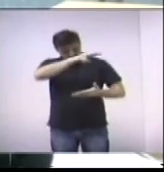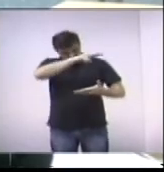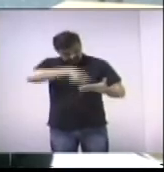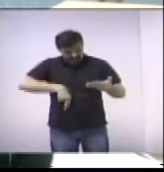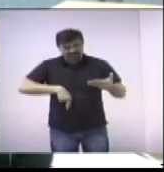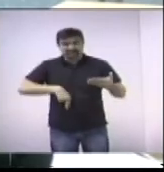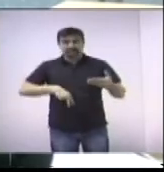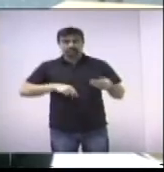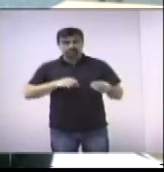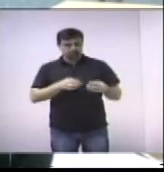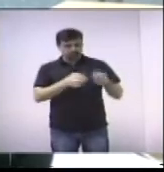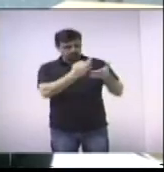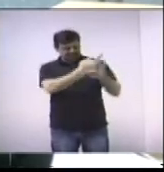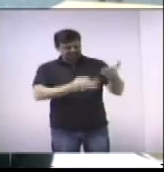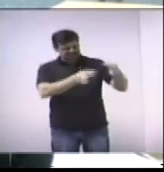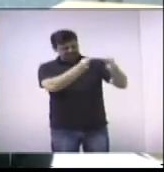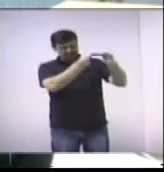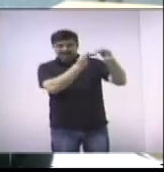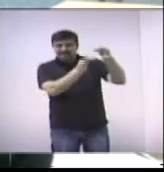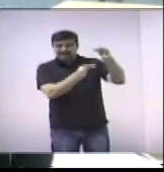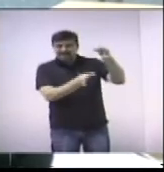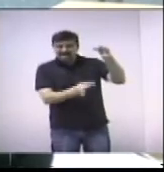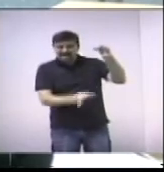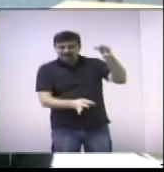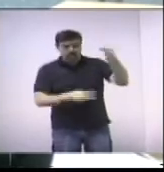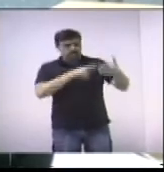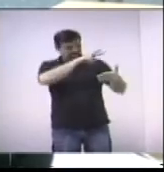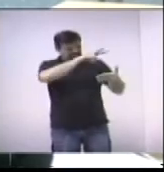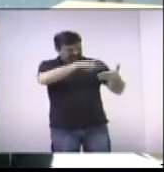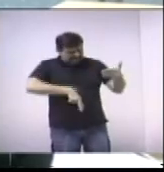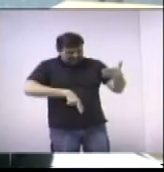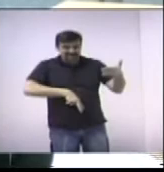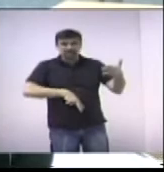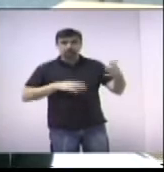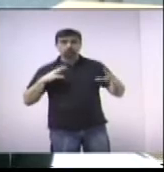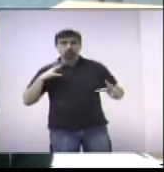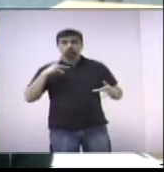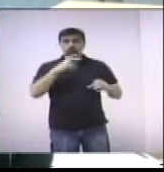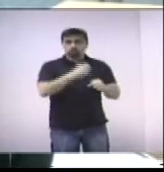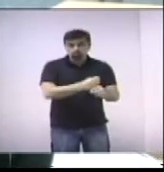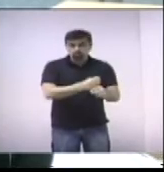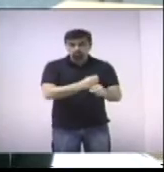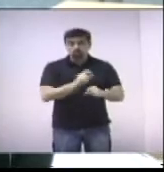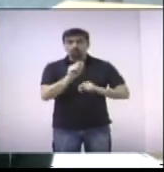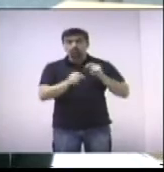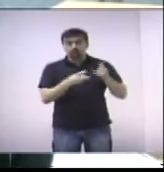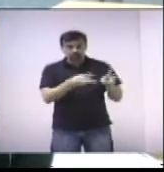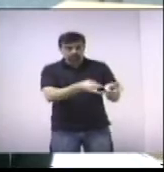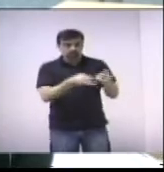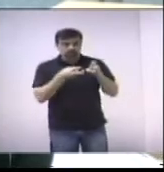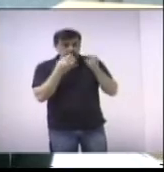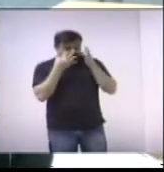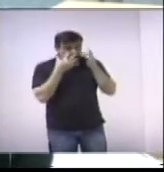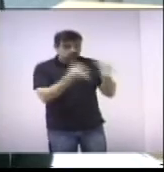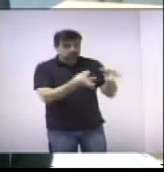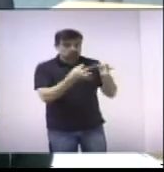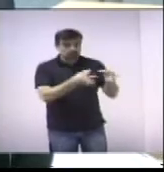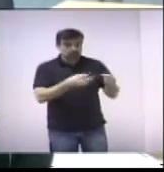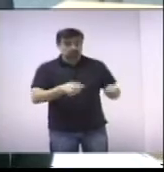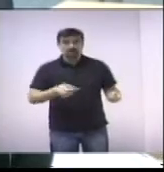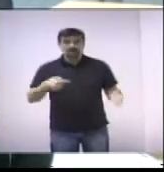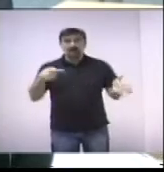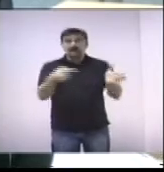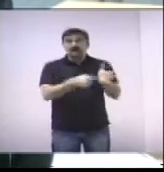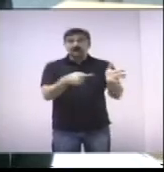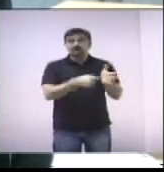todo o processo. E aqui ele fala, inclusive, o que me chamou a atenção é que a própria denúncia